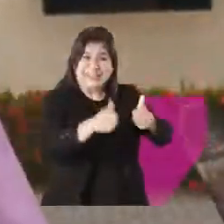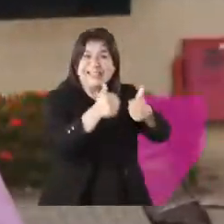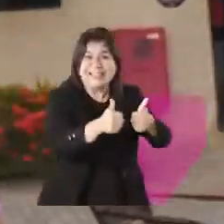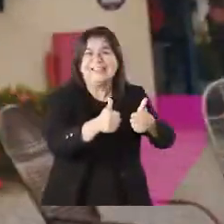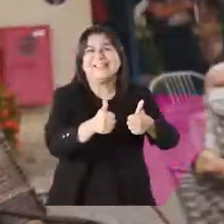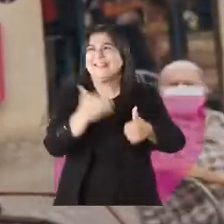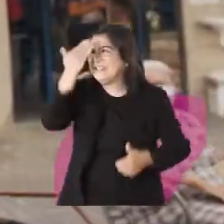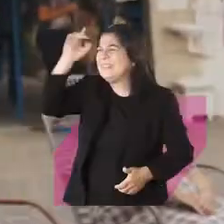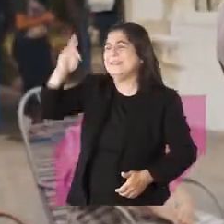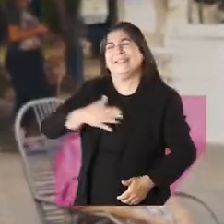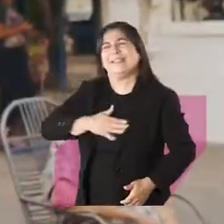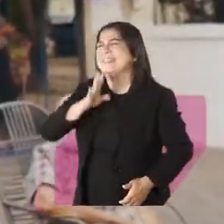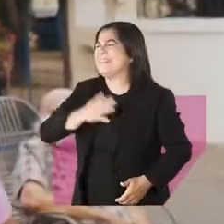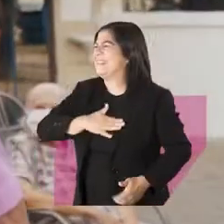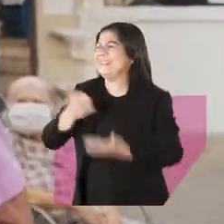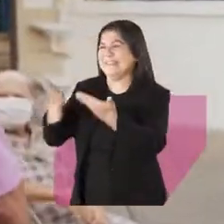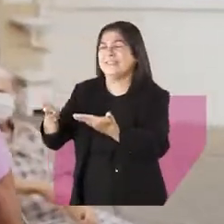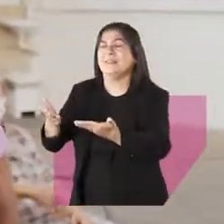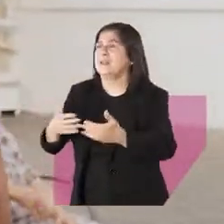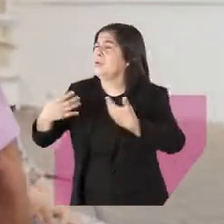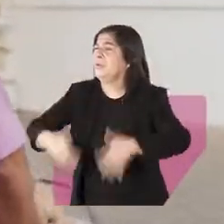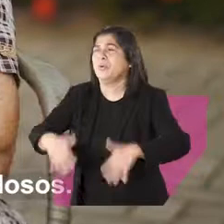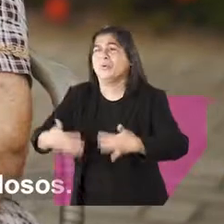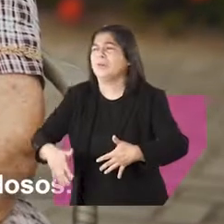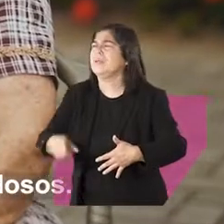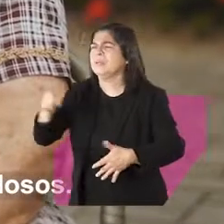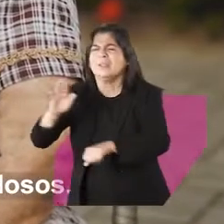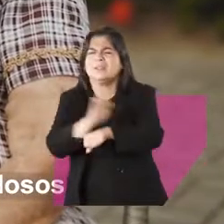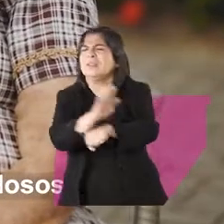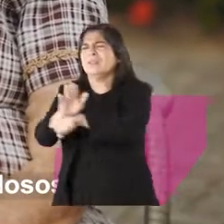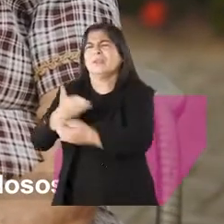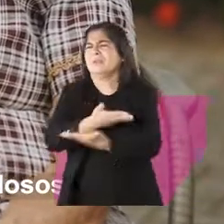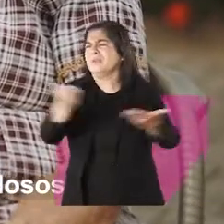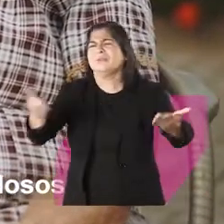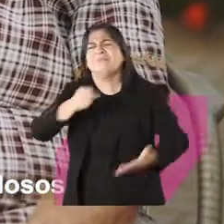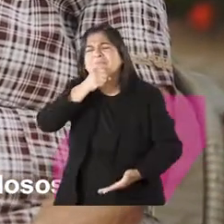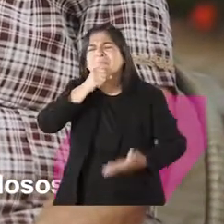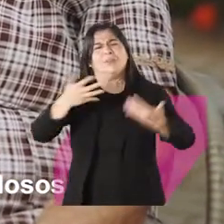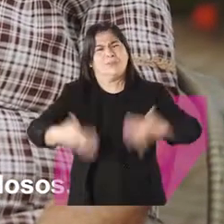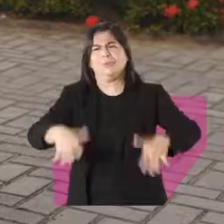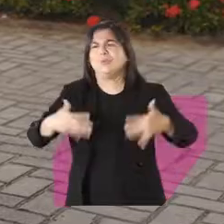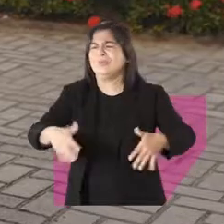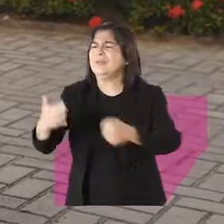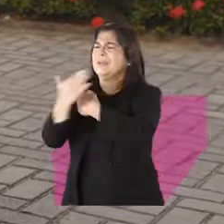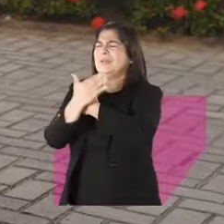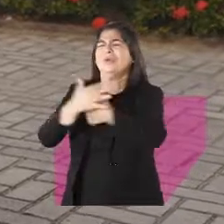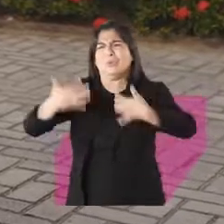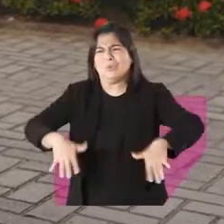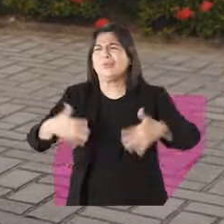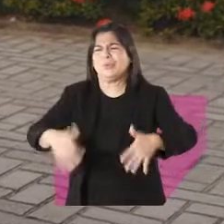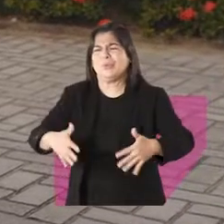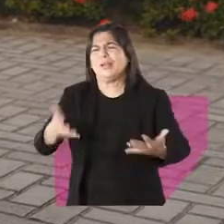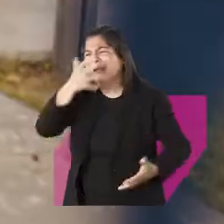Tudo bem com a senhora? Tudo bem, graças a Deus. Muito prazer, demais mesmo. O senhor não sabe o que o senhor está fazendo por nós idosos. E a sua ajuda